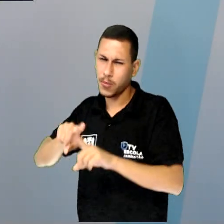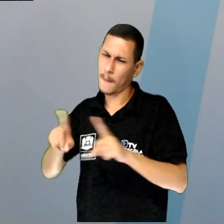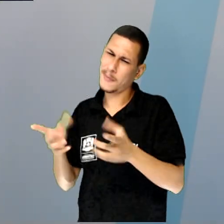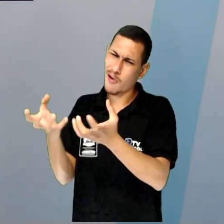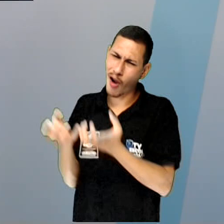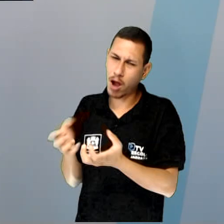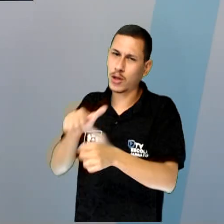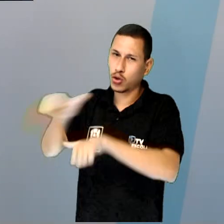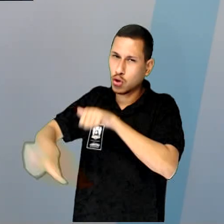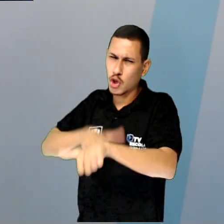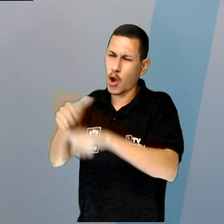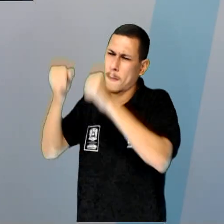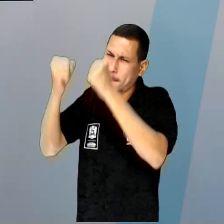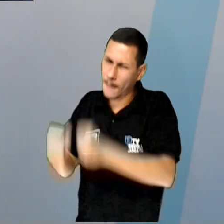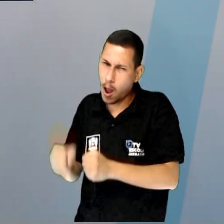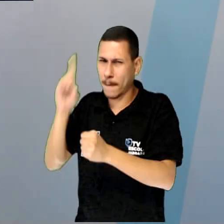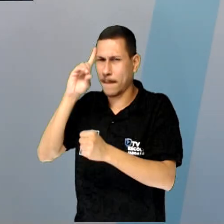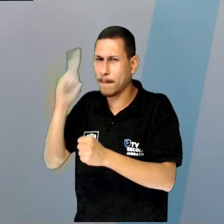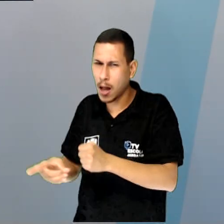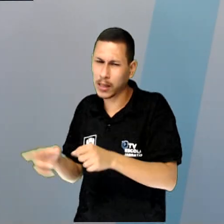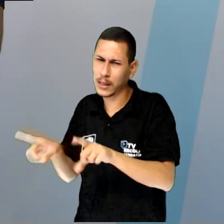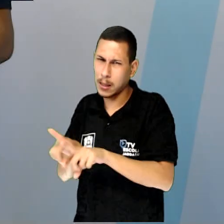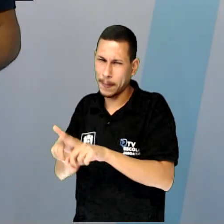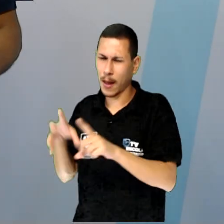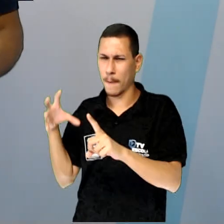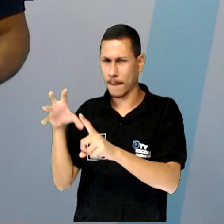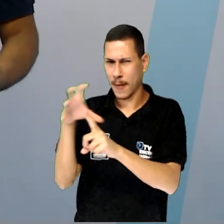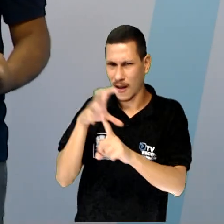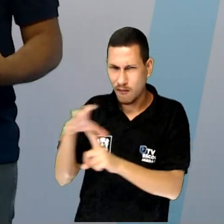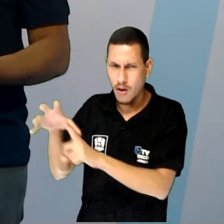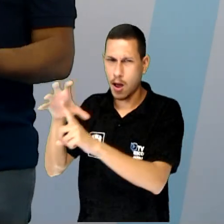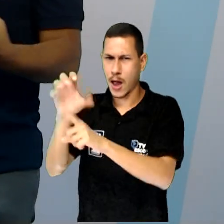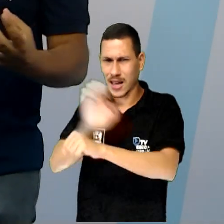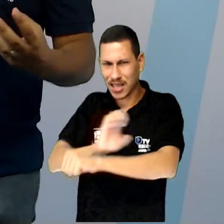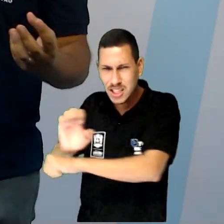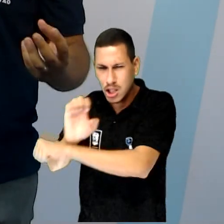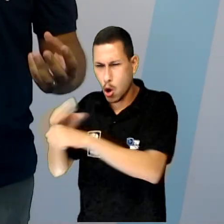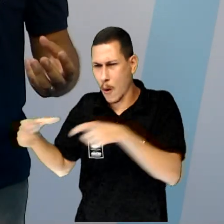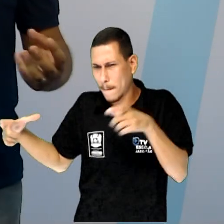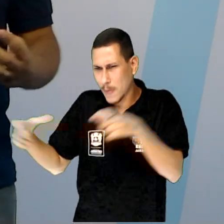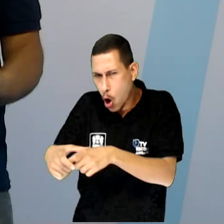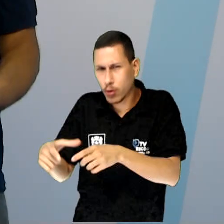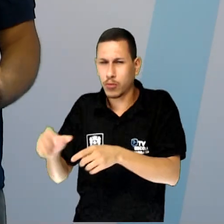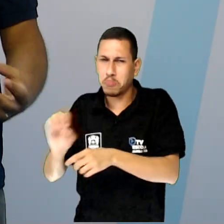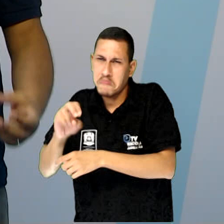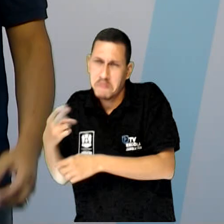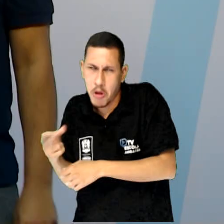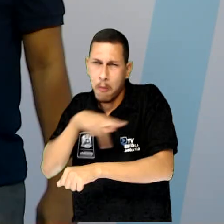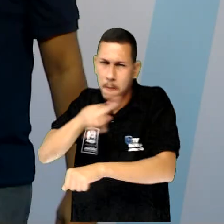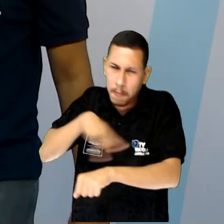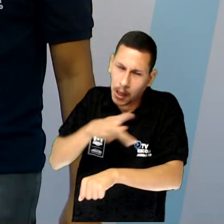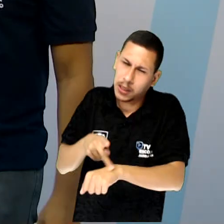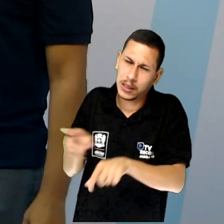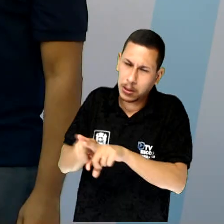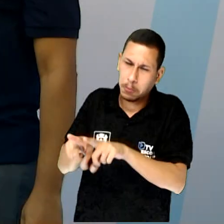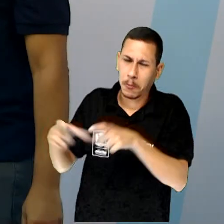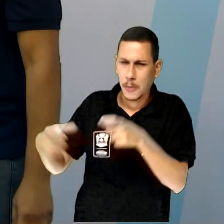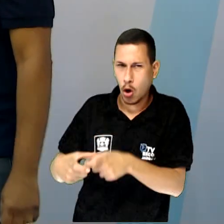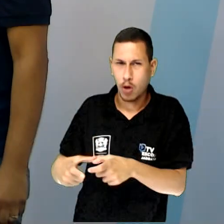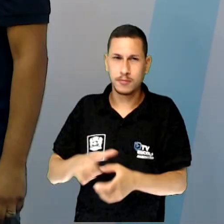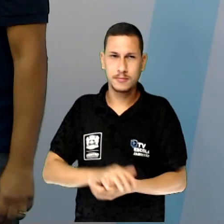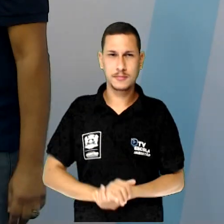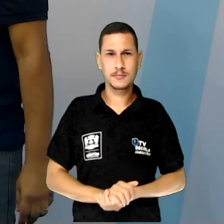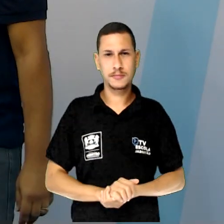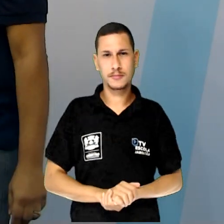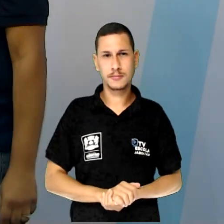tomar posse também ou controlar estados menores ou países, nações menores em seu entorno. A